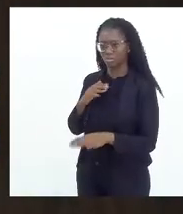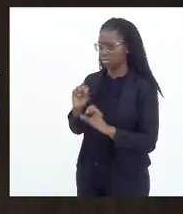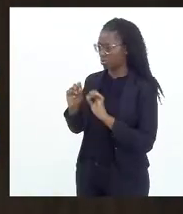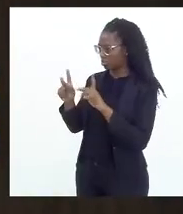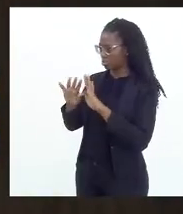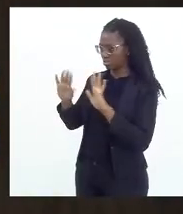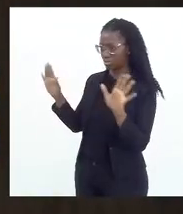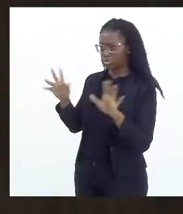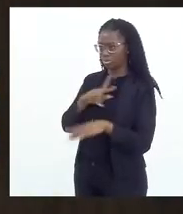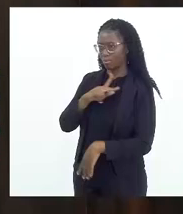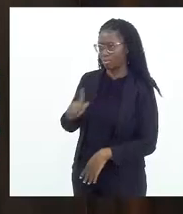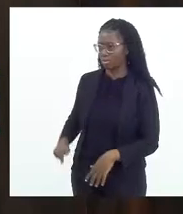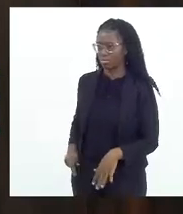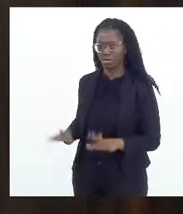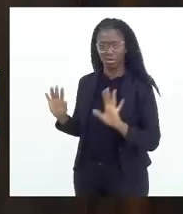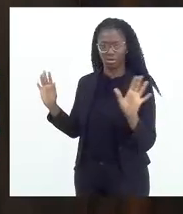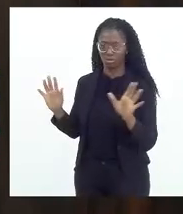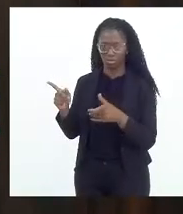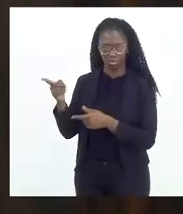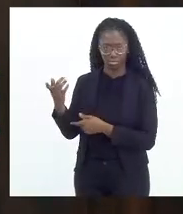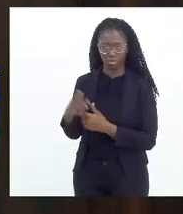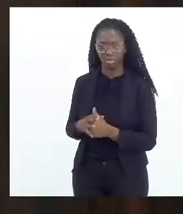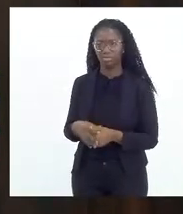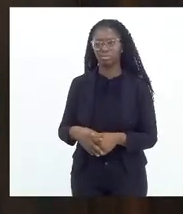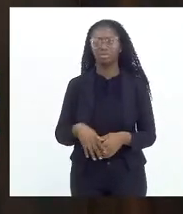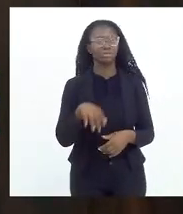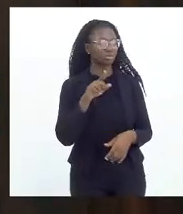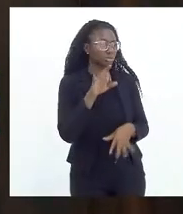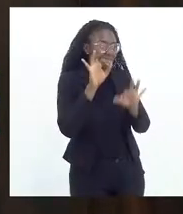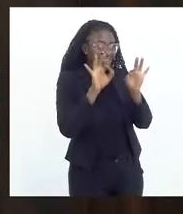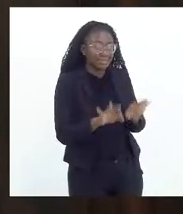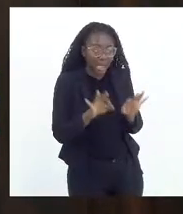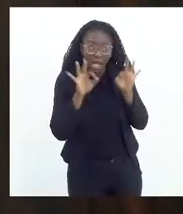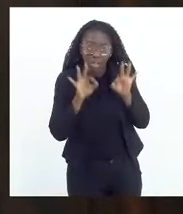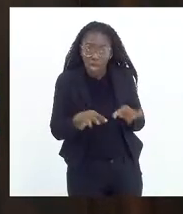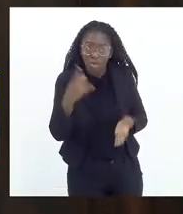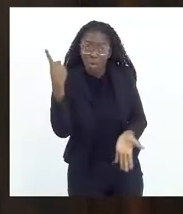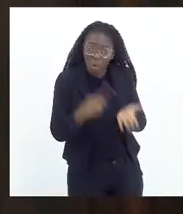Só depende do presidente. Então, aí, com essa garantia, a gente